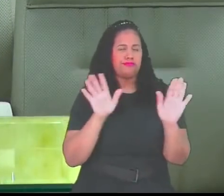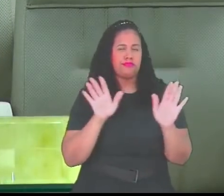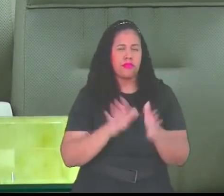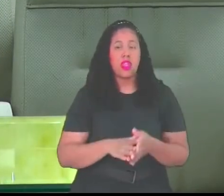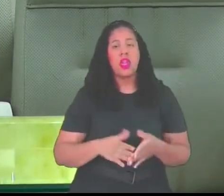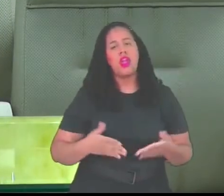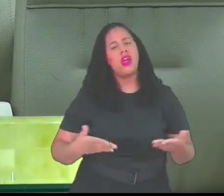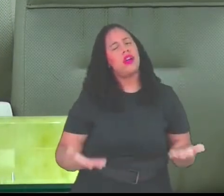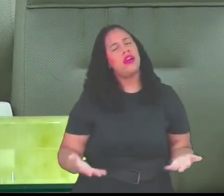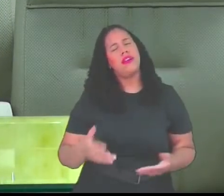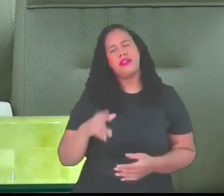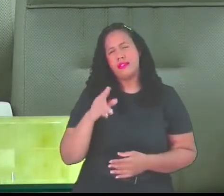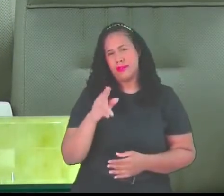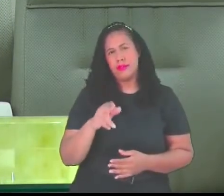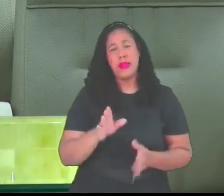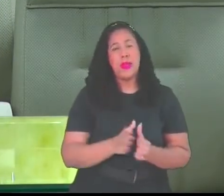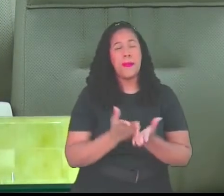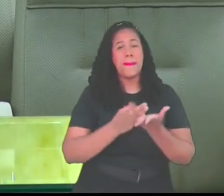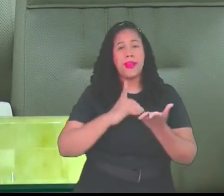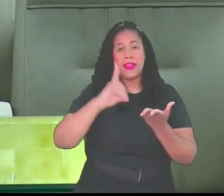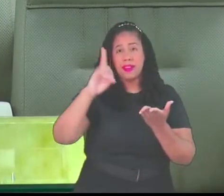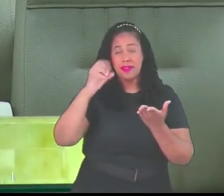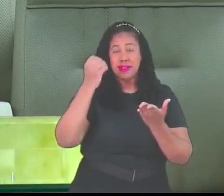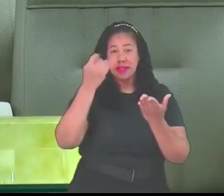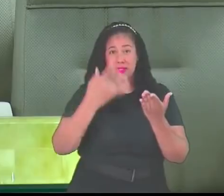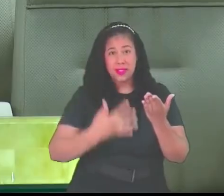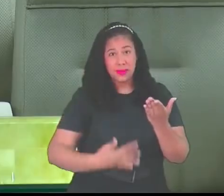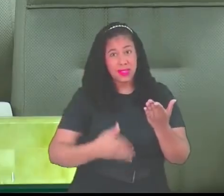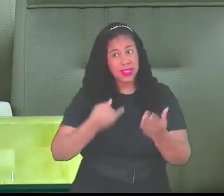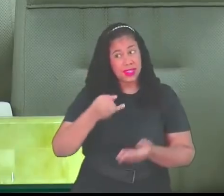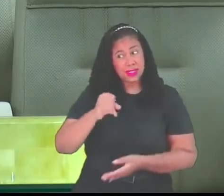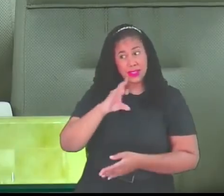Ora, irmãos, a Bíblia diz, se Deus